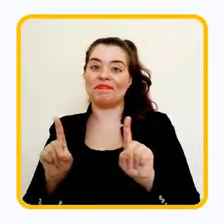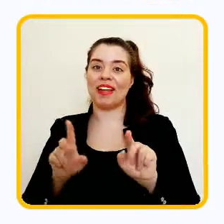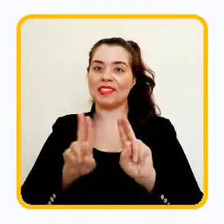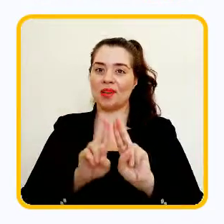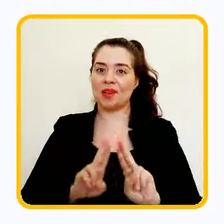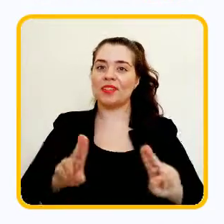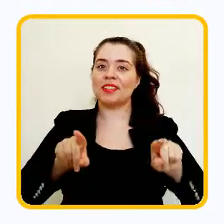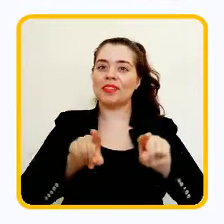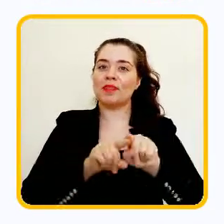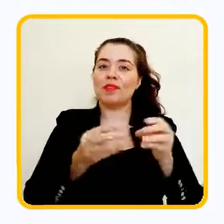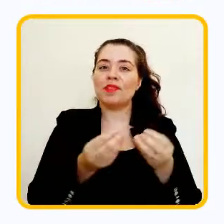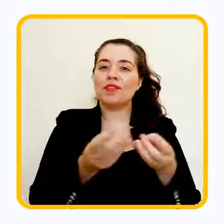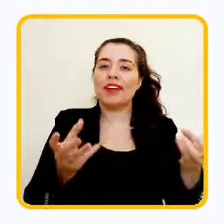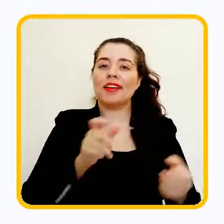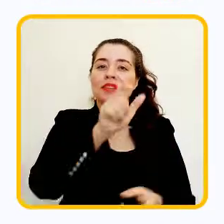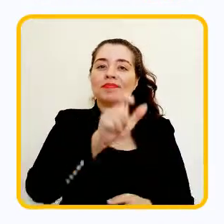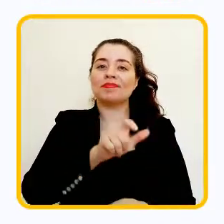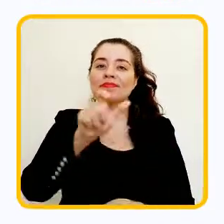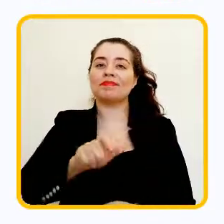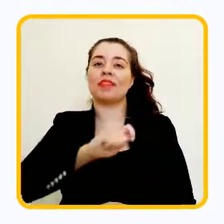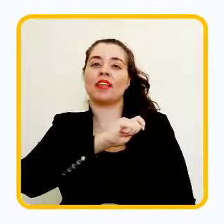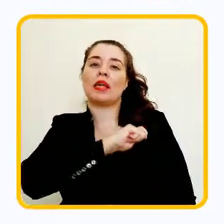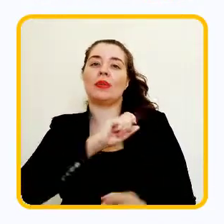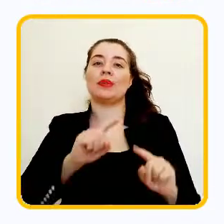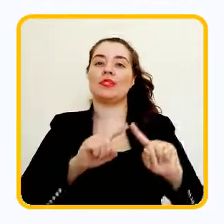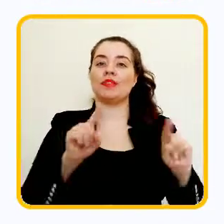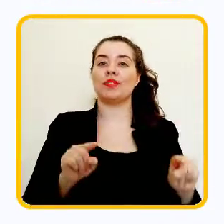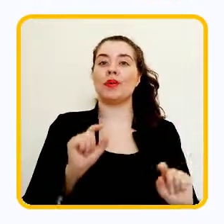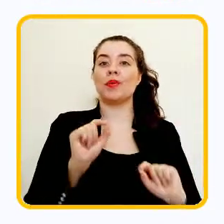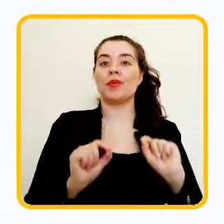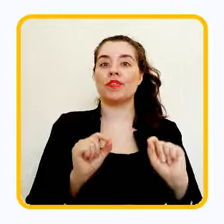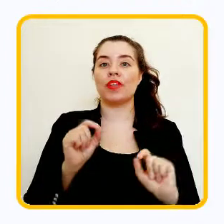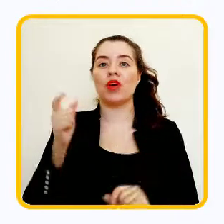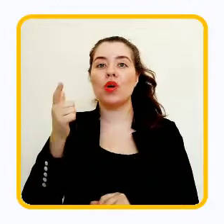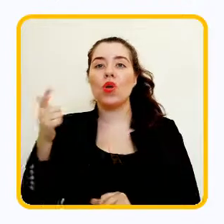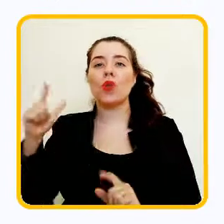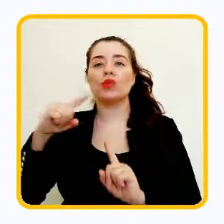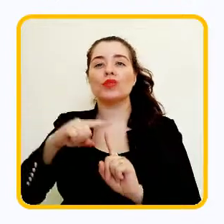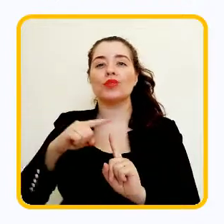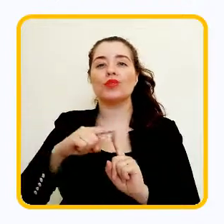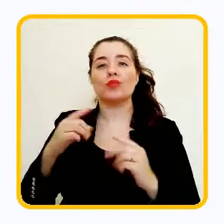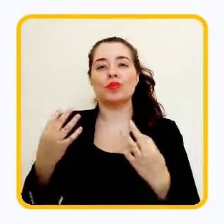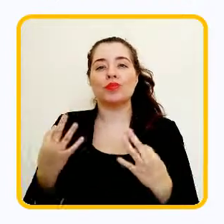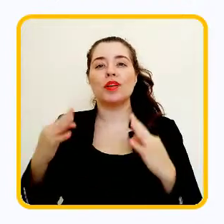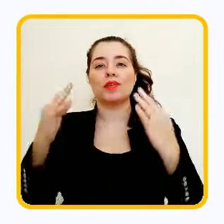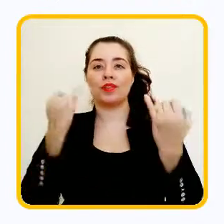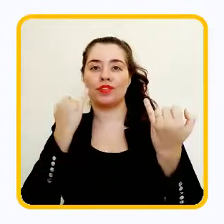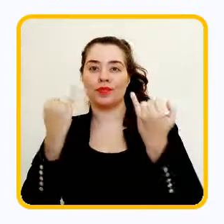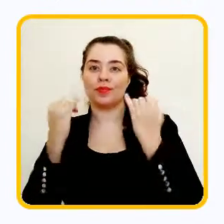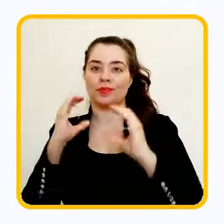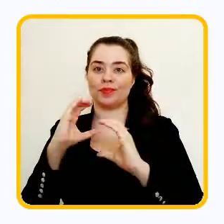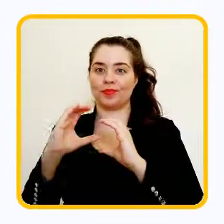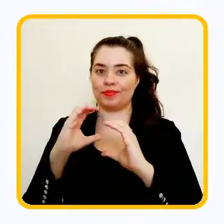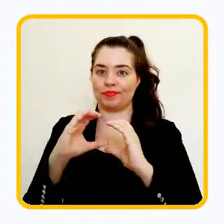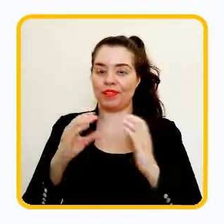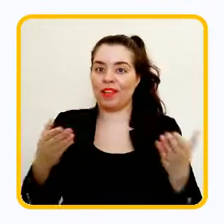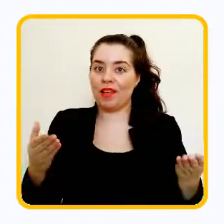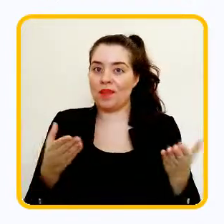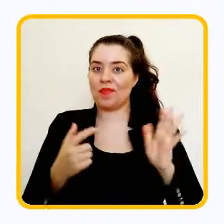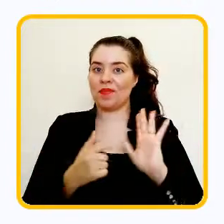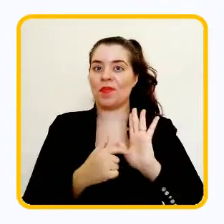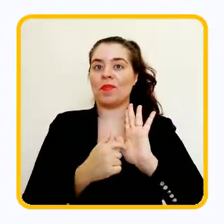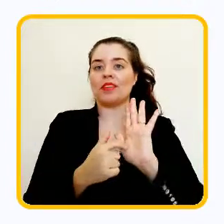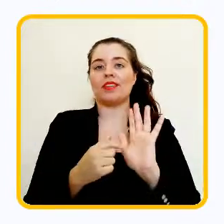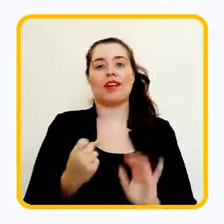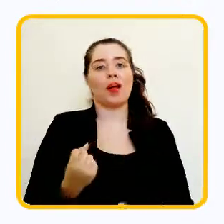Além do Moodle, a UFSC oferece a servidores e estudantes diferentes outros serviços em tecnologia da